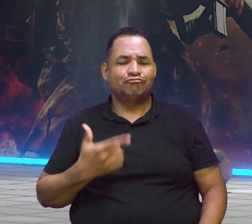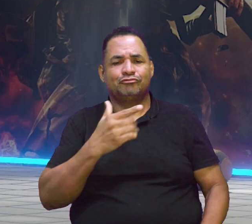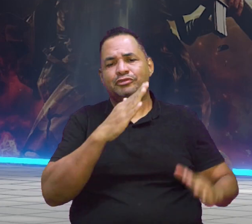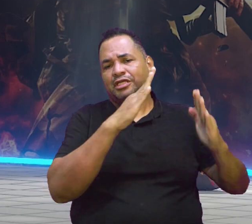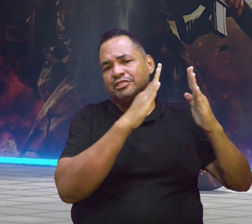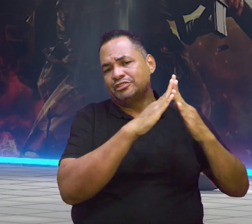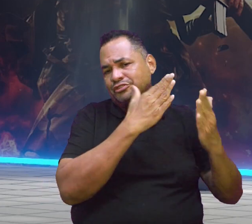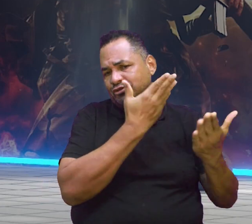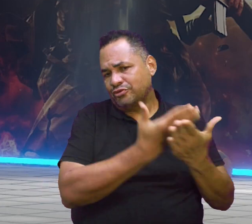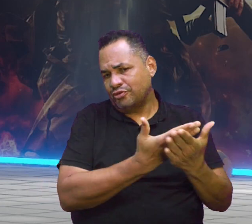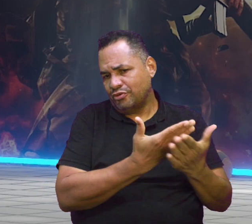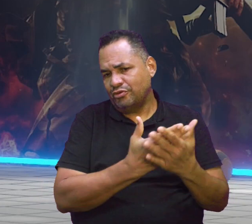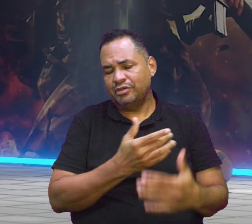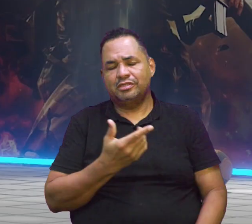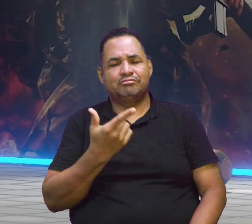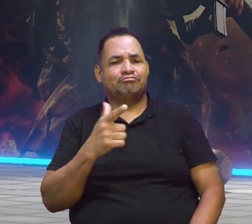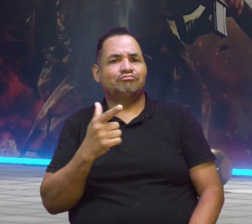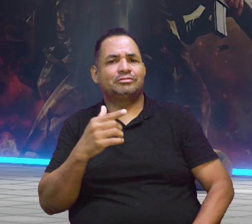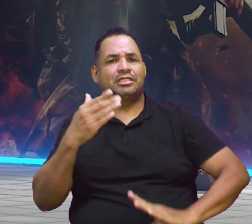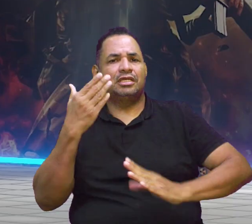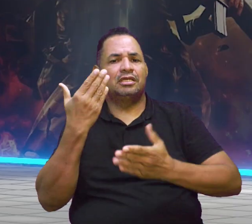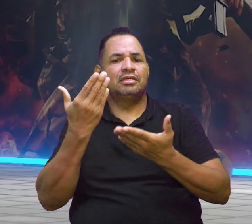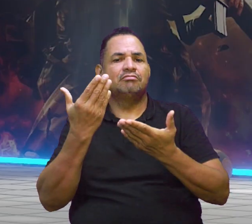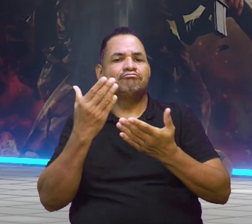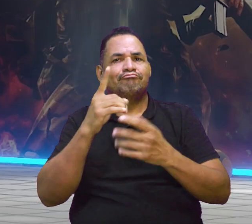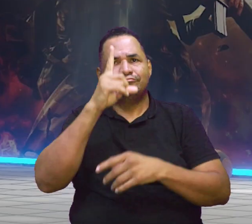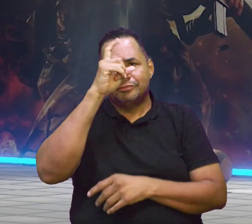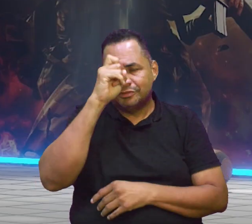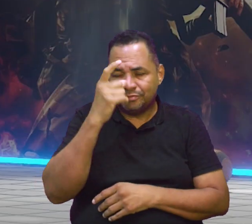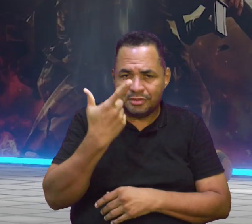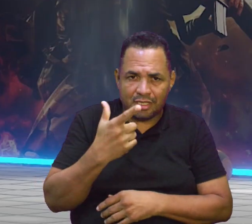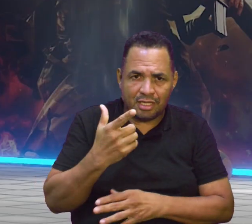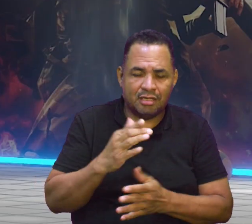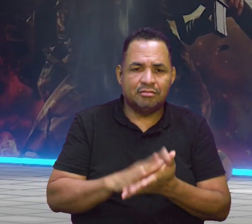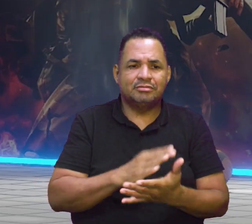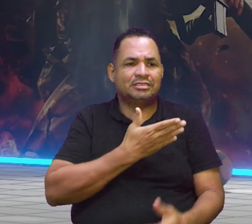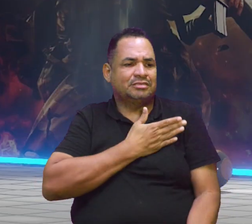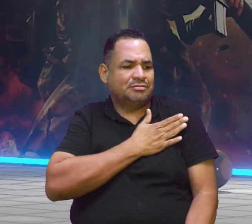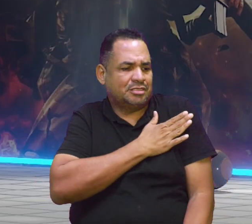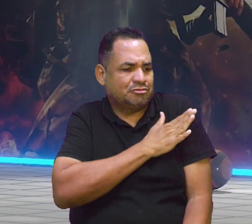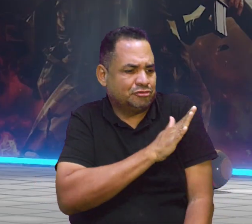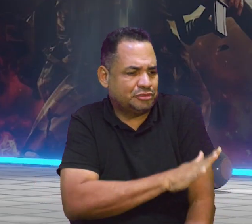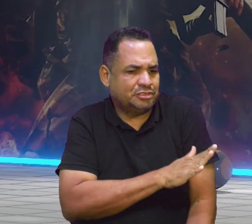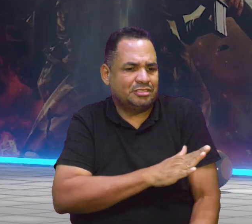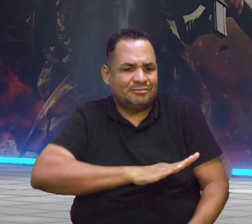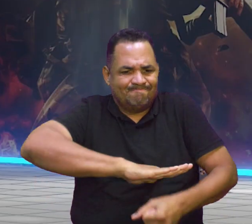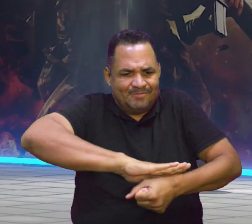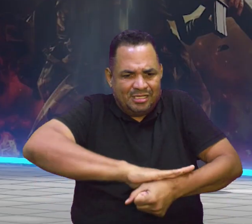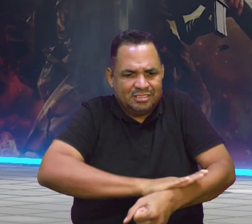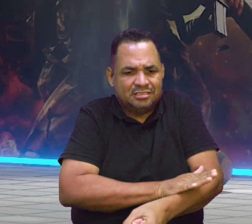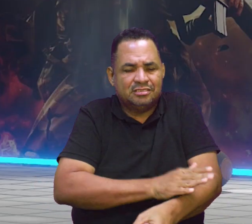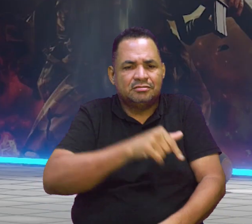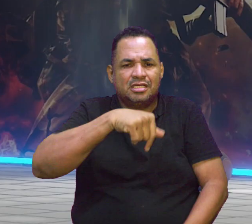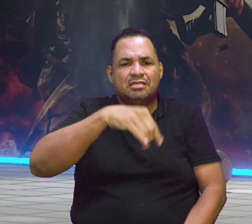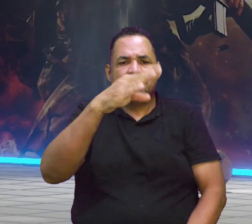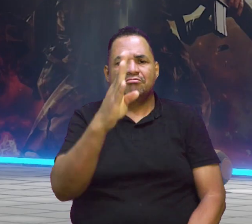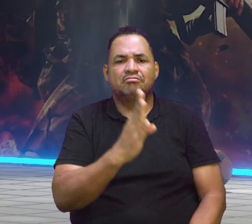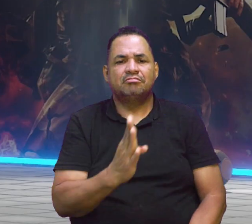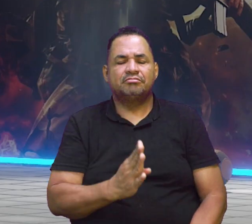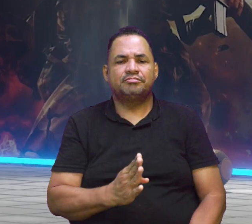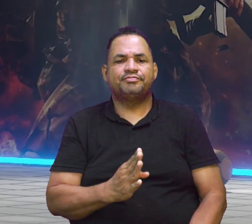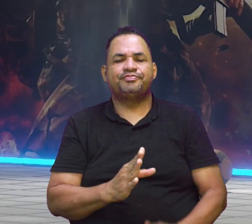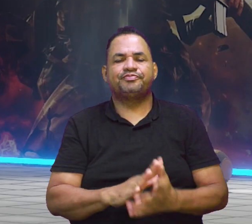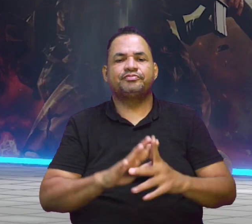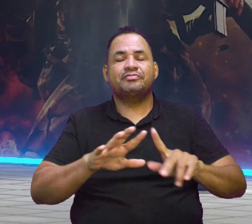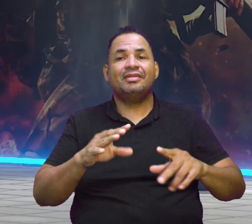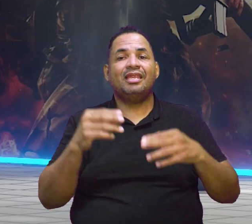um trabalho. Elas vão sofrer muito preconceito e racismo no Brasil. Porém, na Marinha,